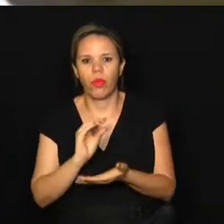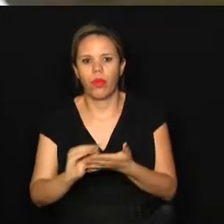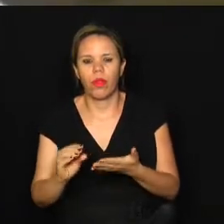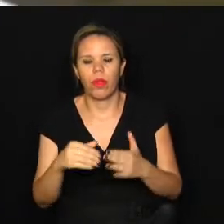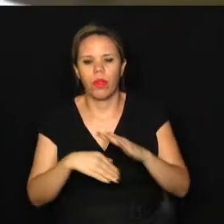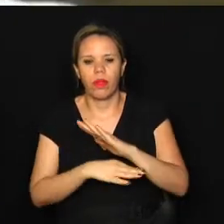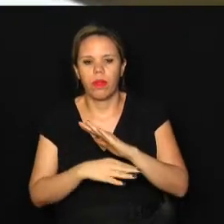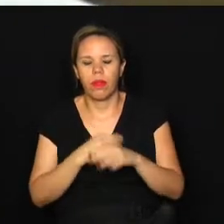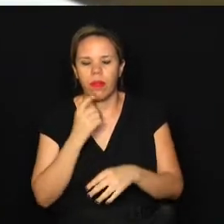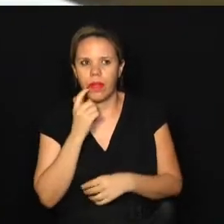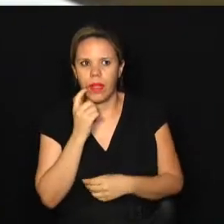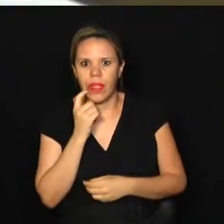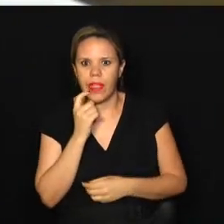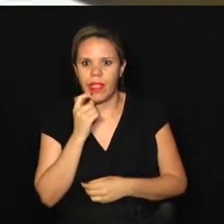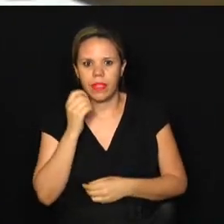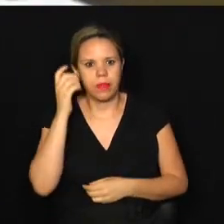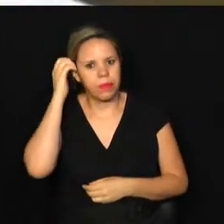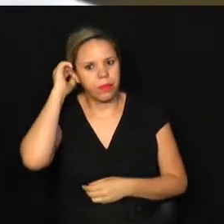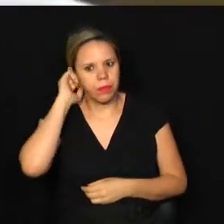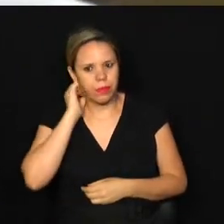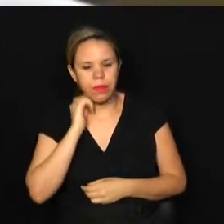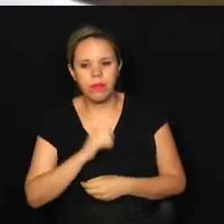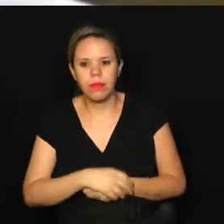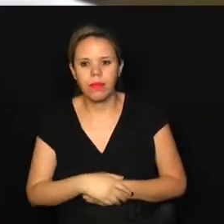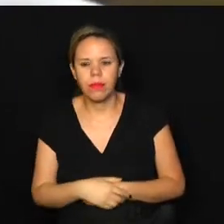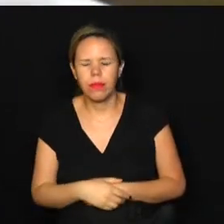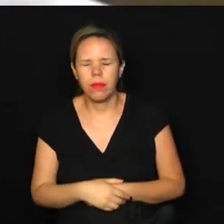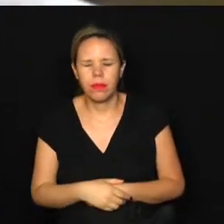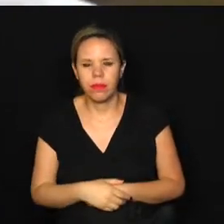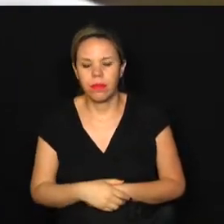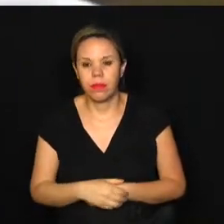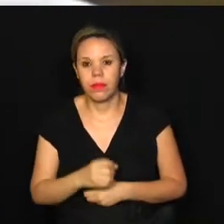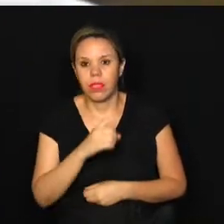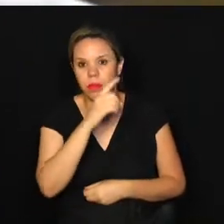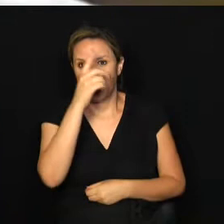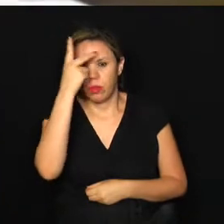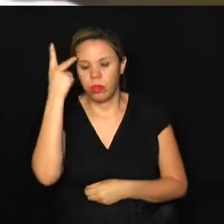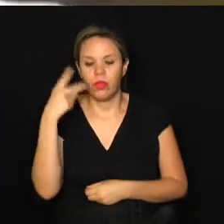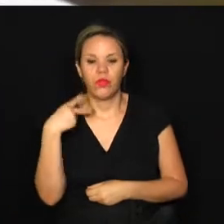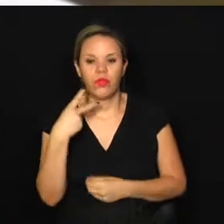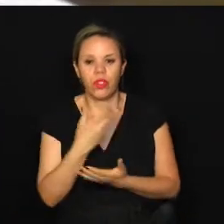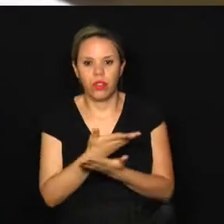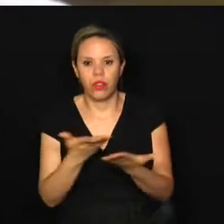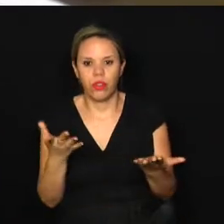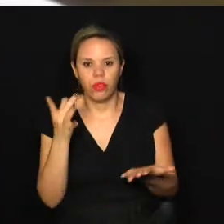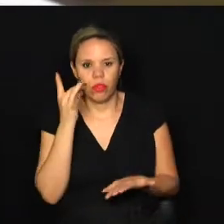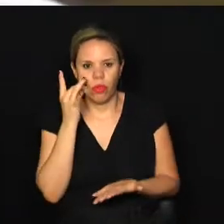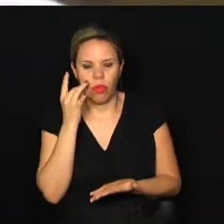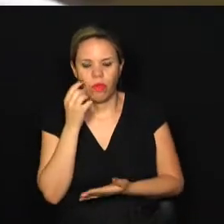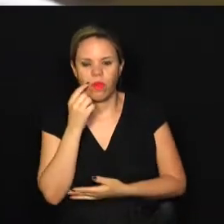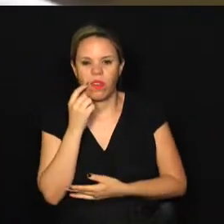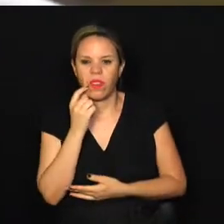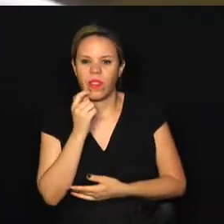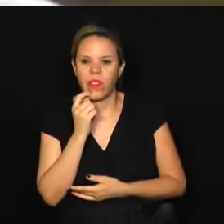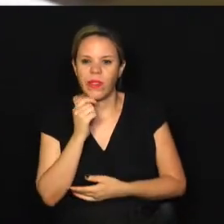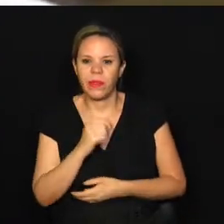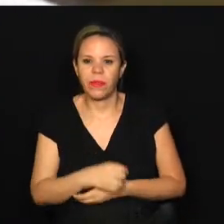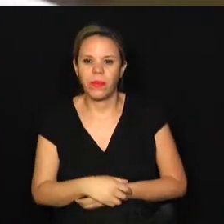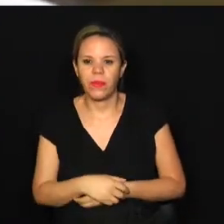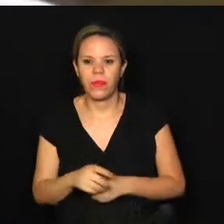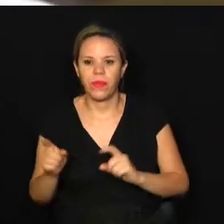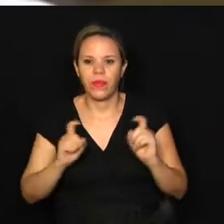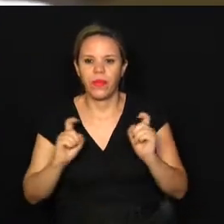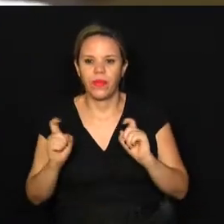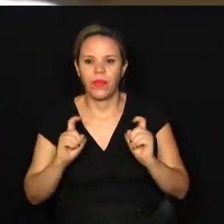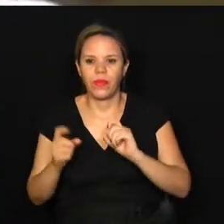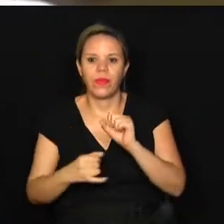Câmara. Também bom dia a todos. Bom dia aos nossos vereadores aqui que estão presentes aí nessa audiência